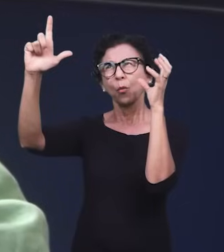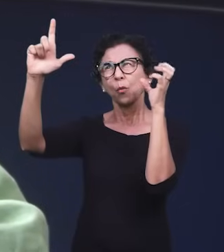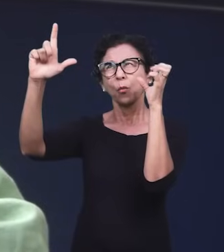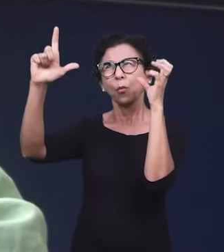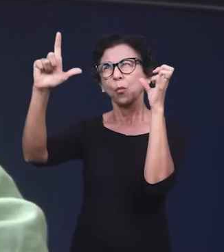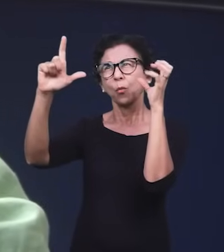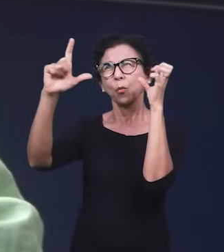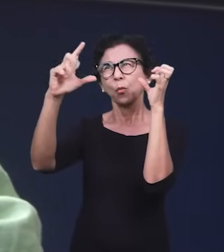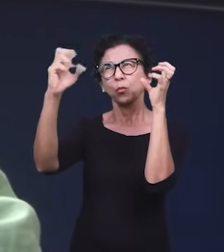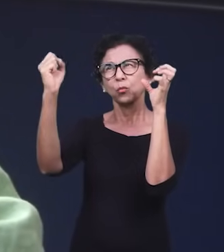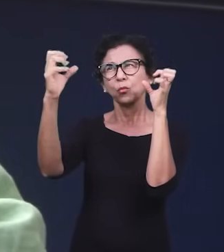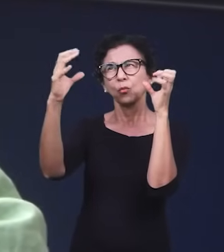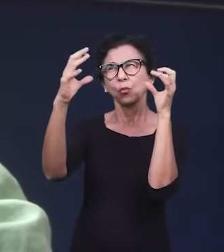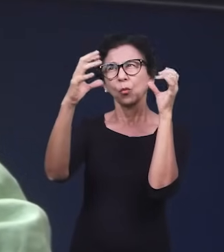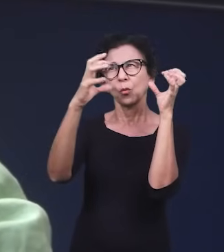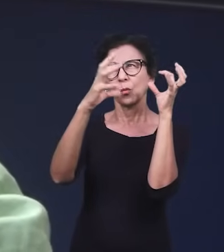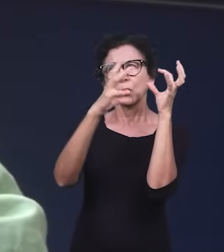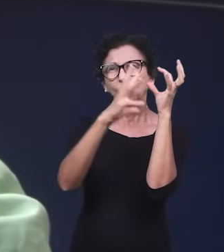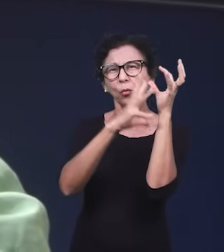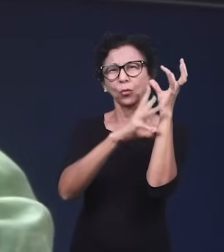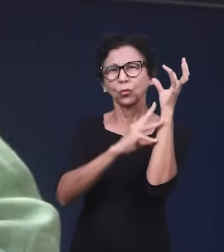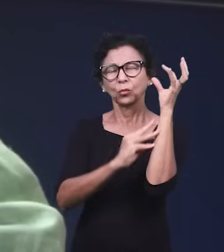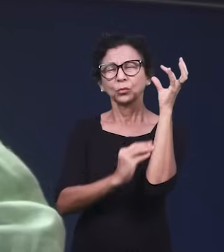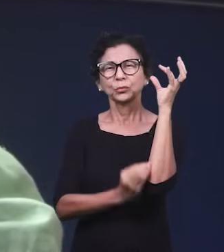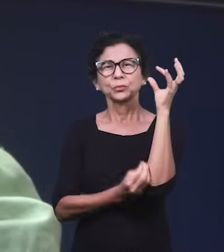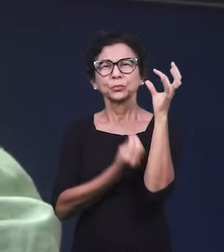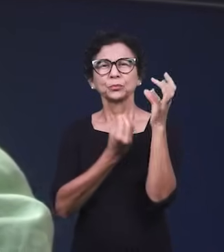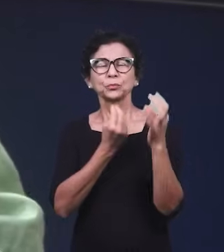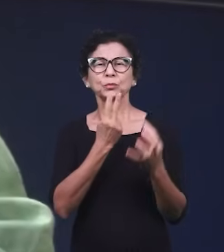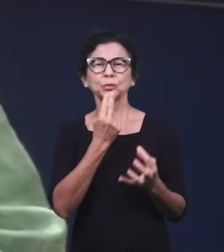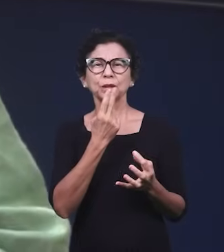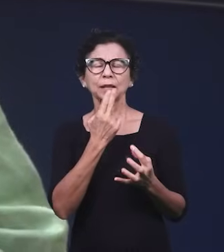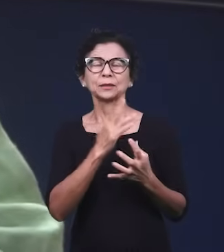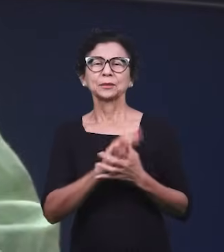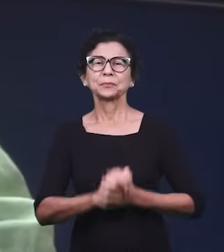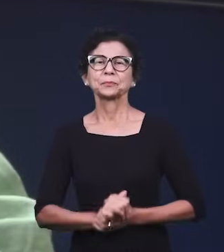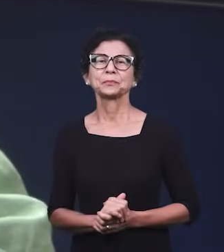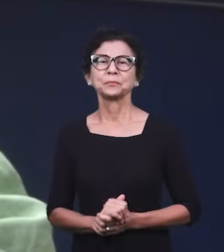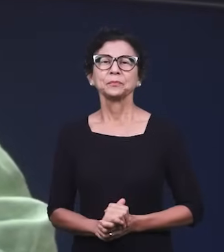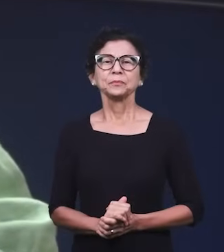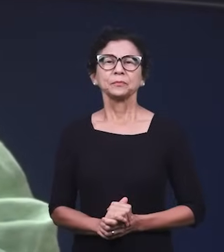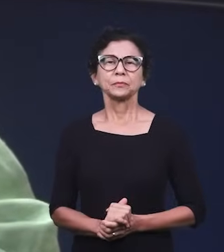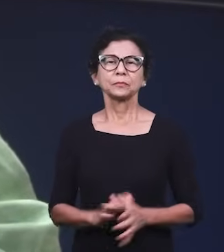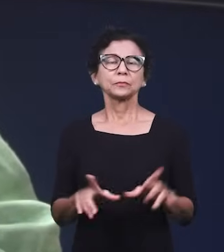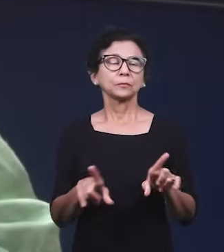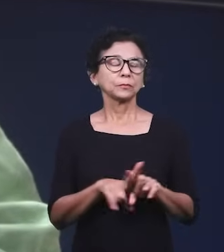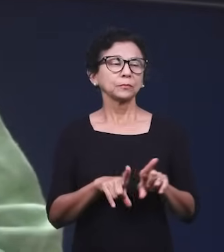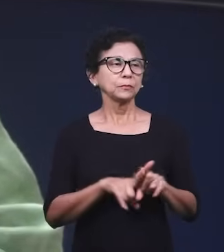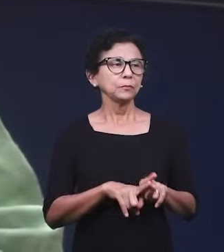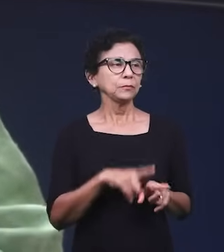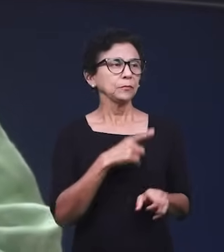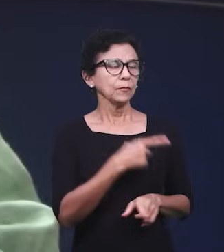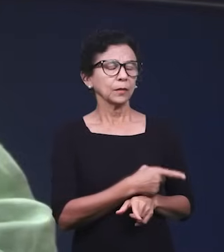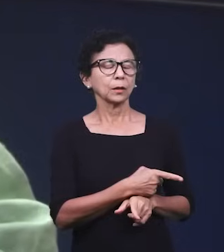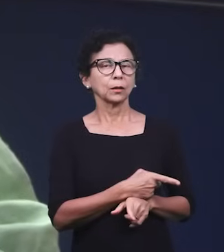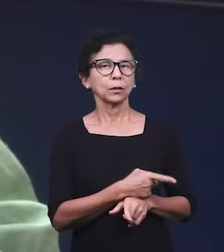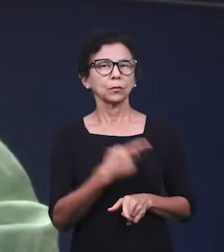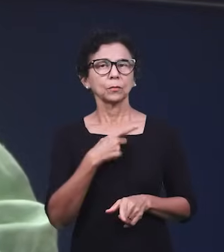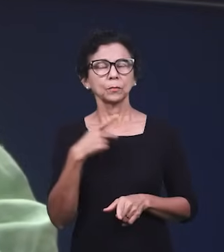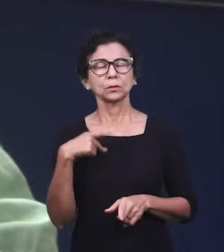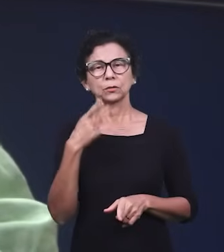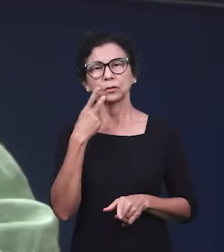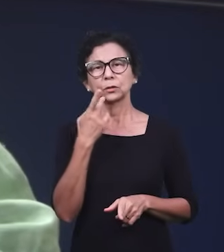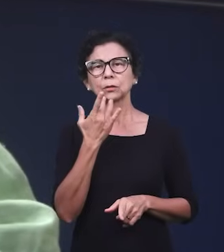forma mais resumida a gente fala em duas fases né Principalmente e como o Pastor mencionou né A questão da da cor verde da folha